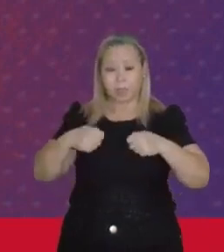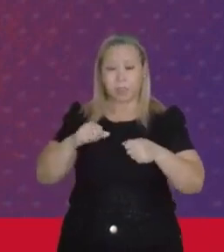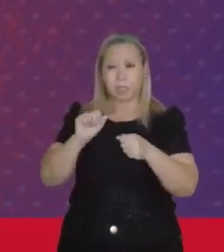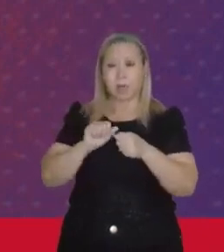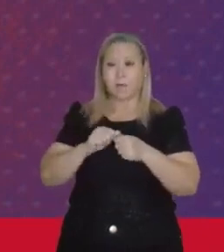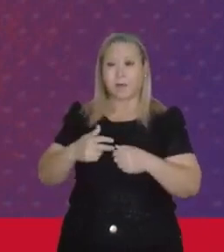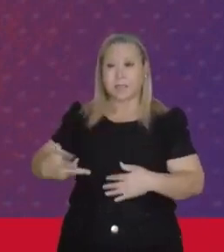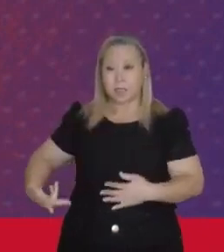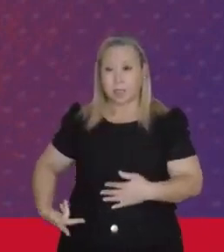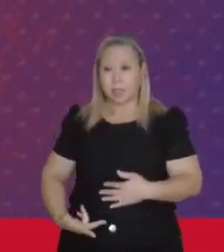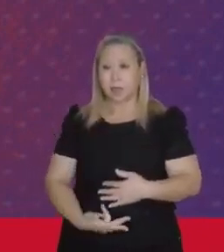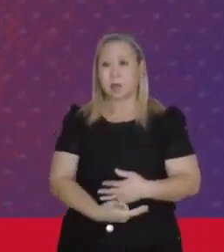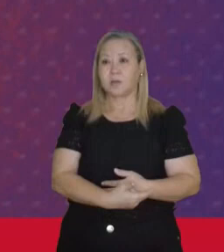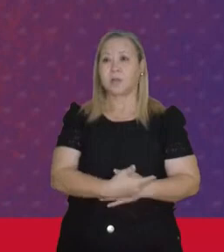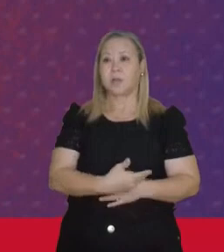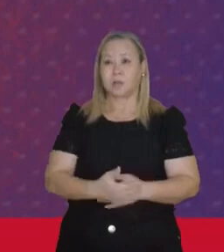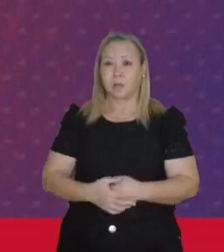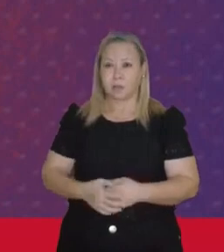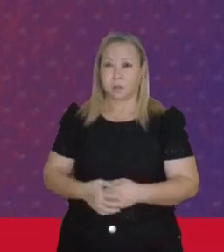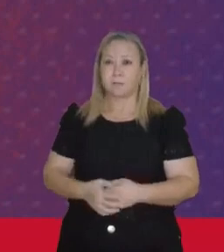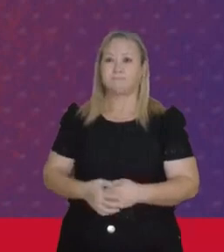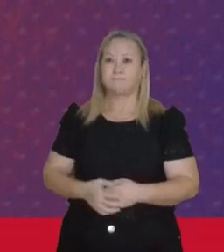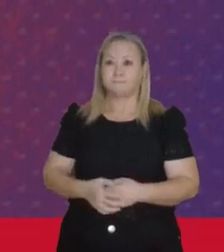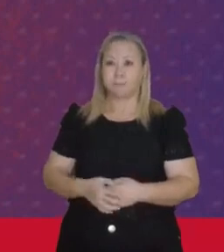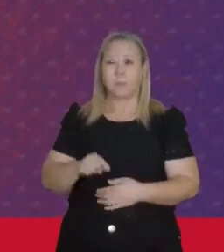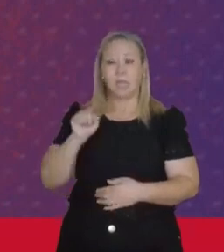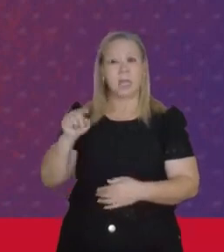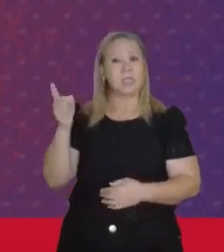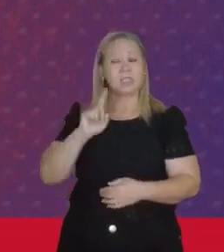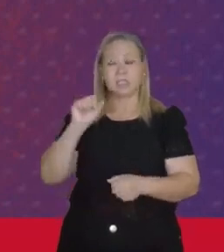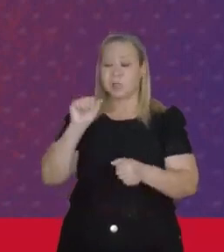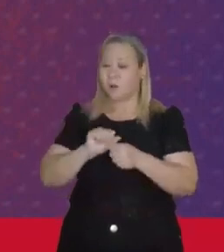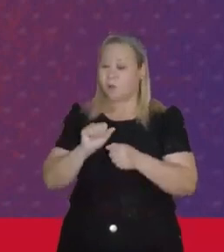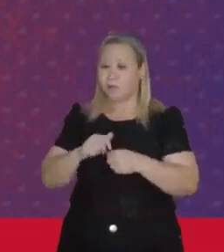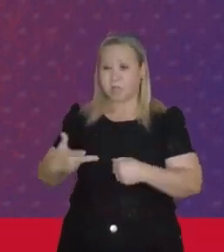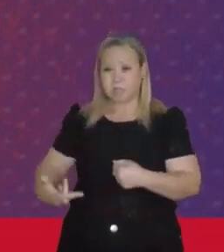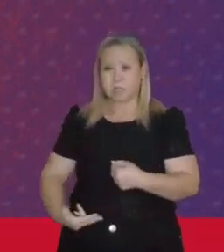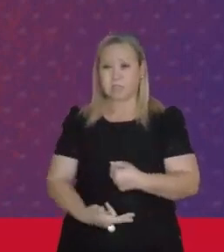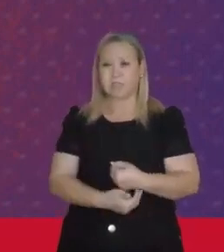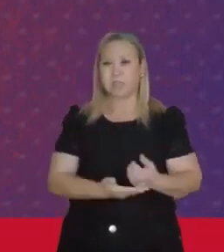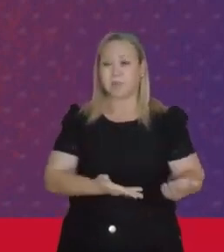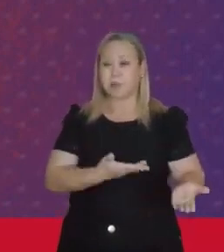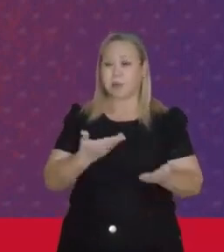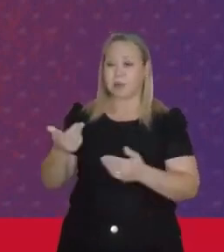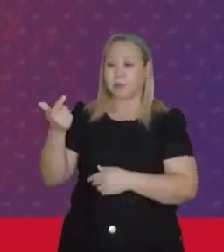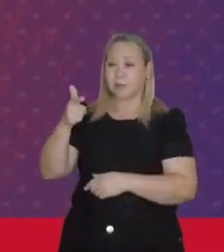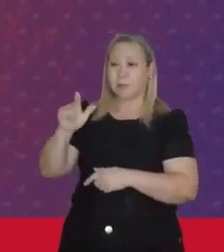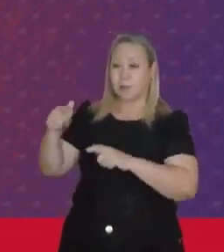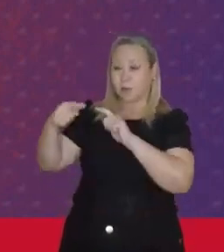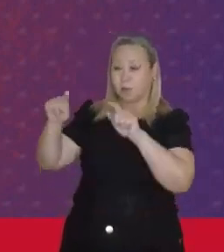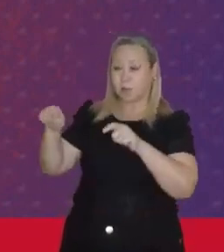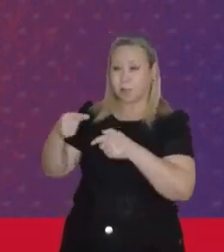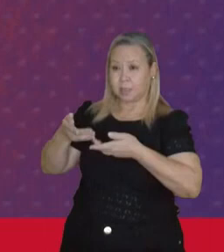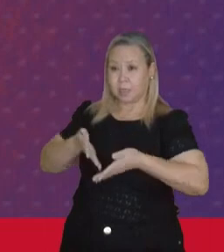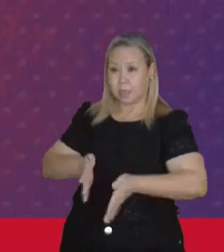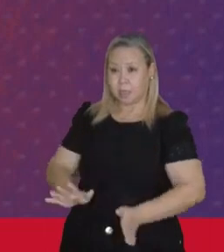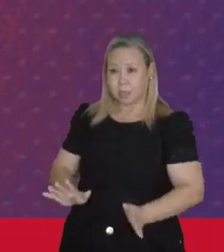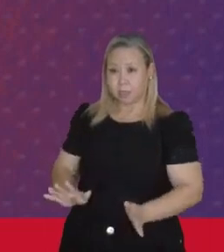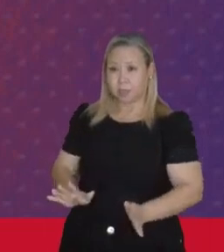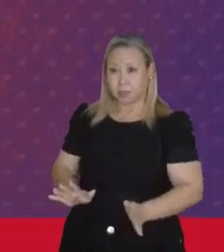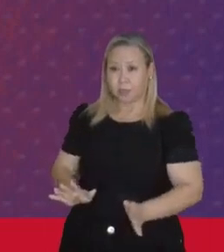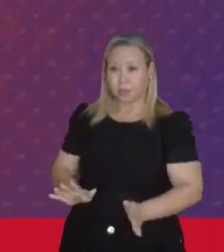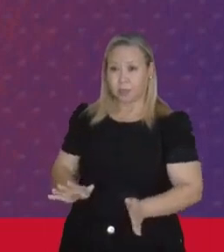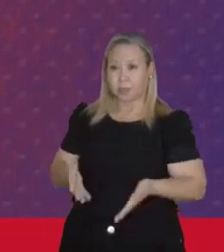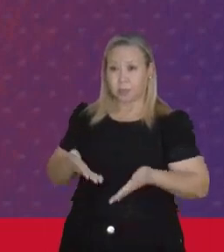uma cesariana. E eles não fizeram a cesariana, eles me levaram para salas de parto, né, para salas